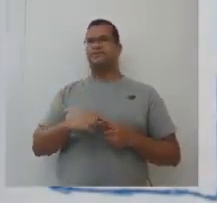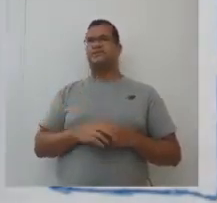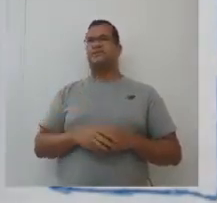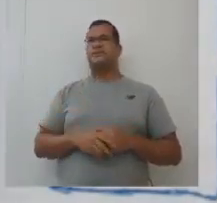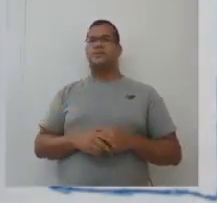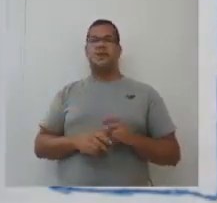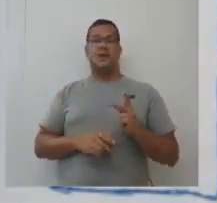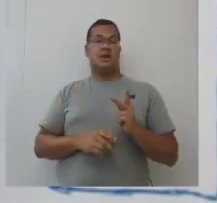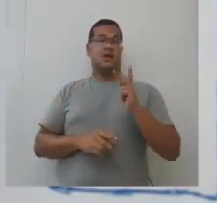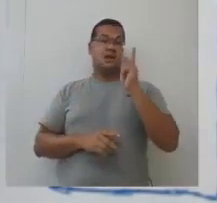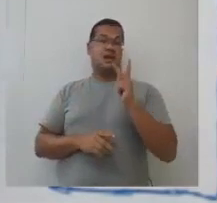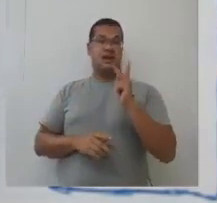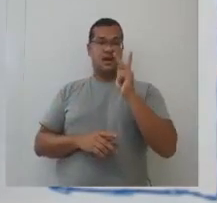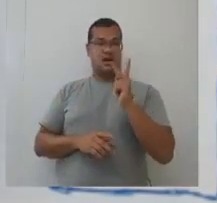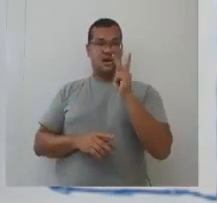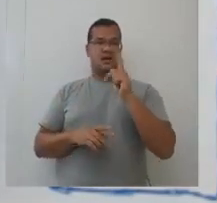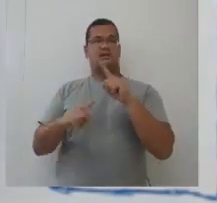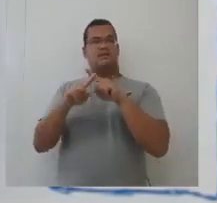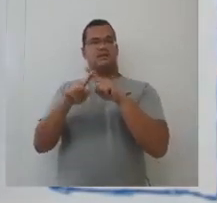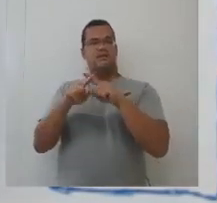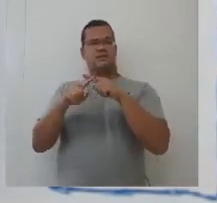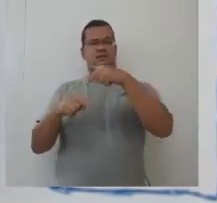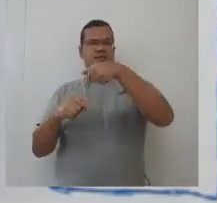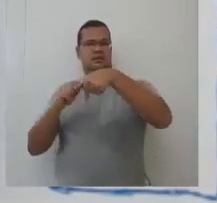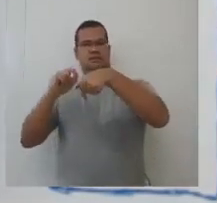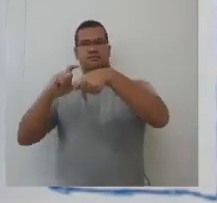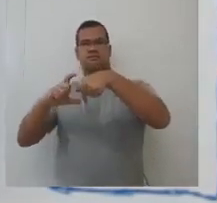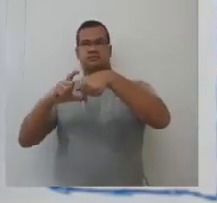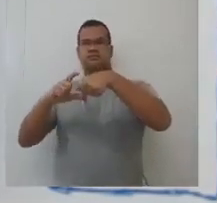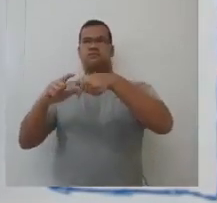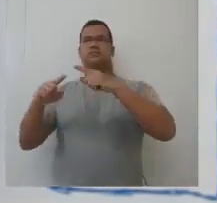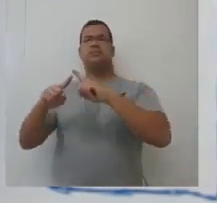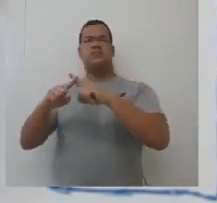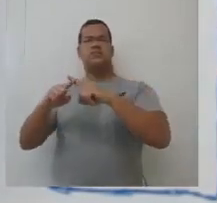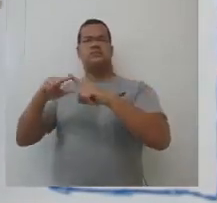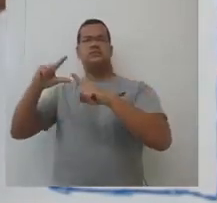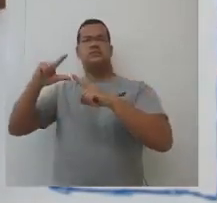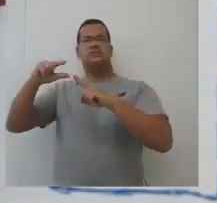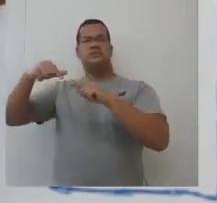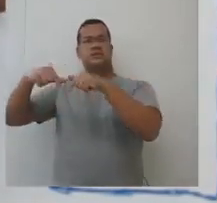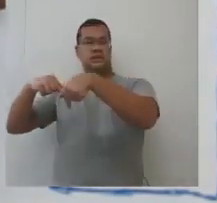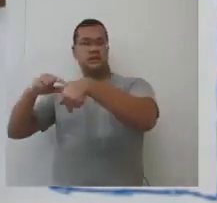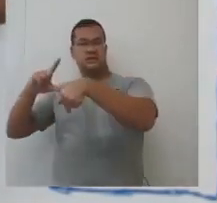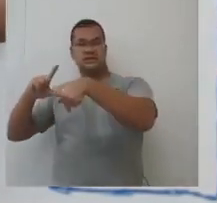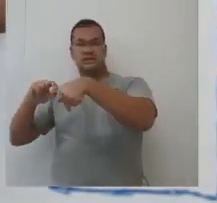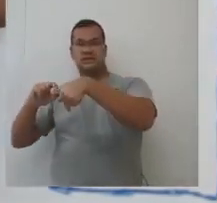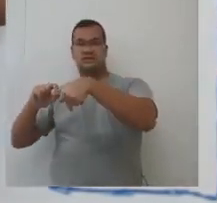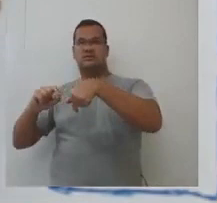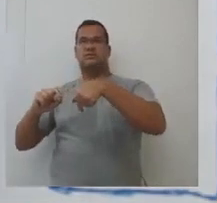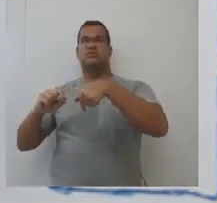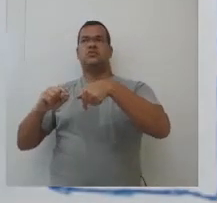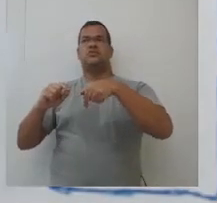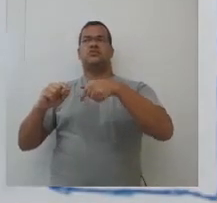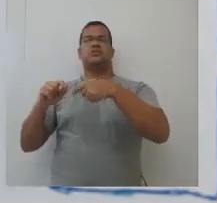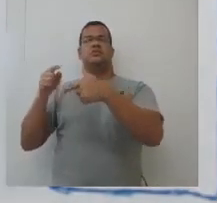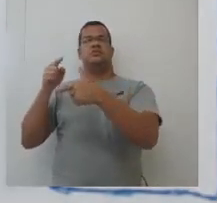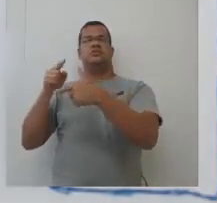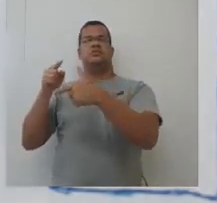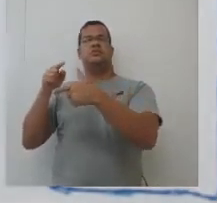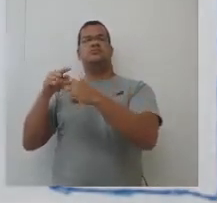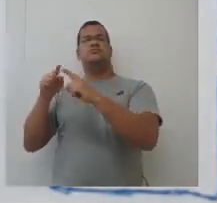multiplicação das cargas sobre a distância ao quadrado. Isso sobre Qzinho. Vai com